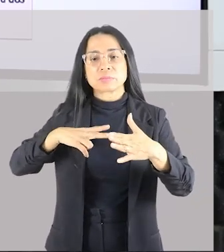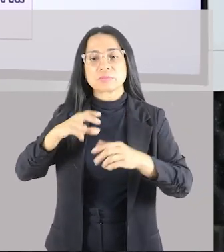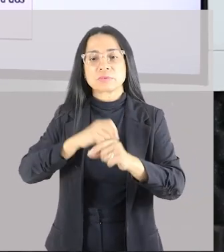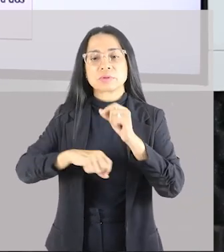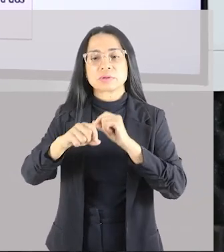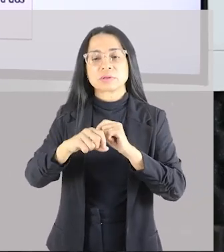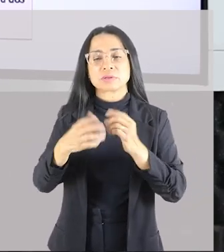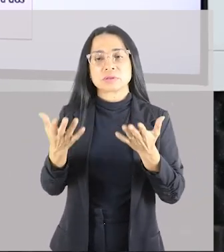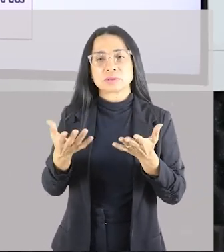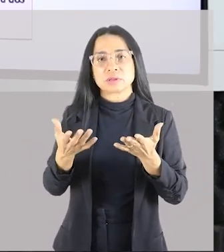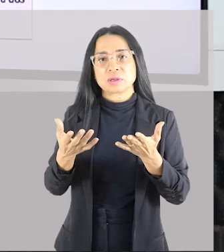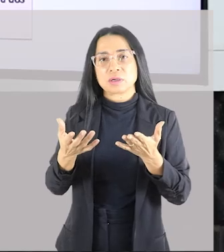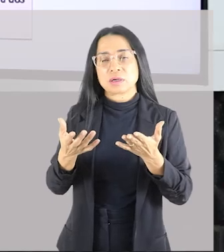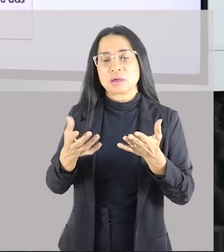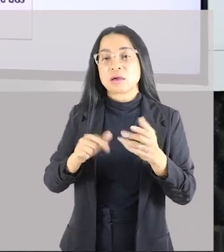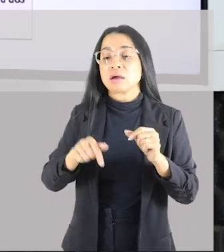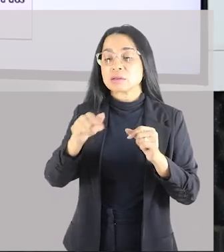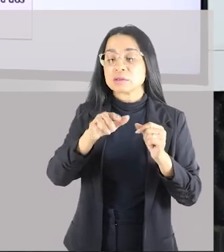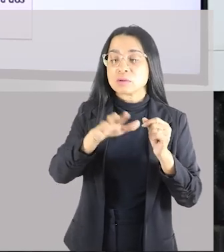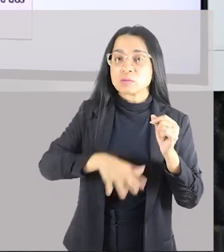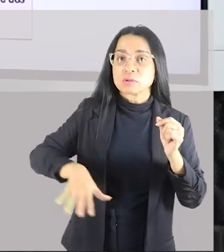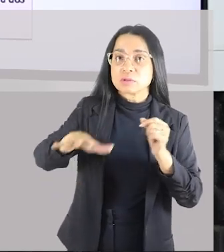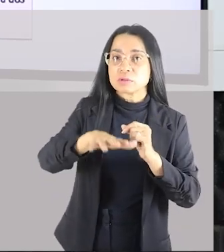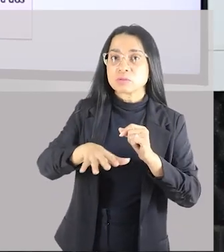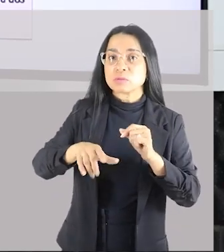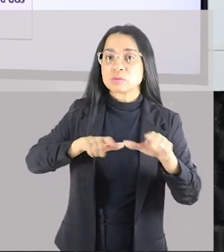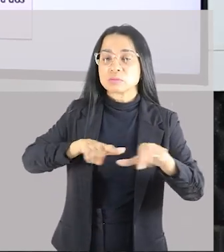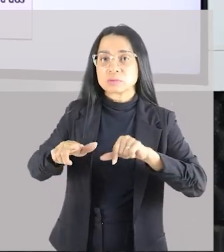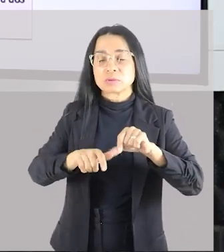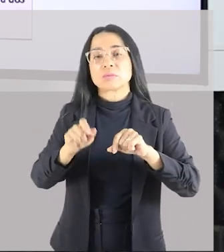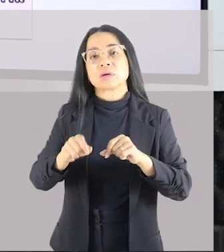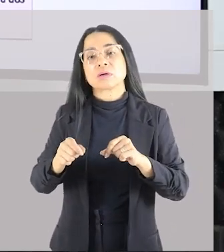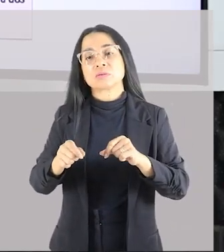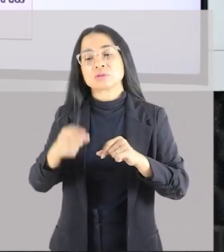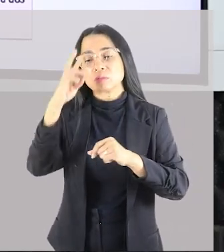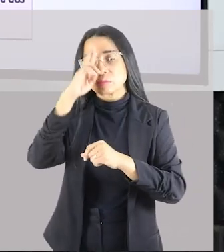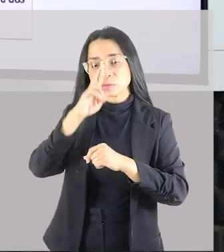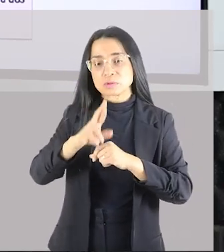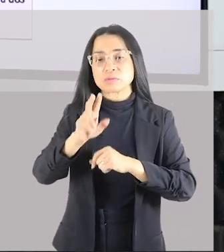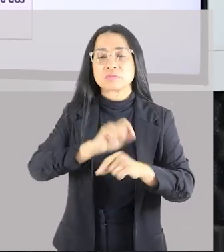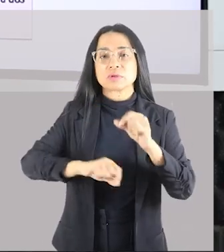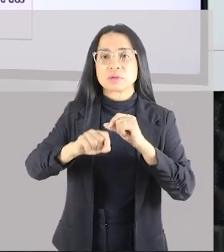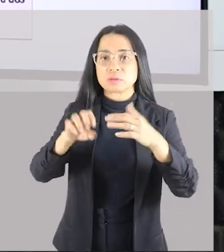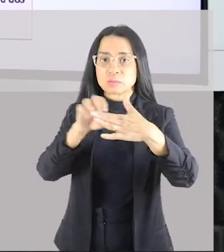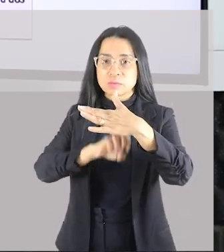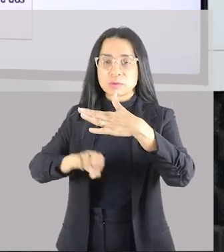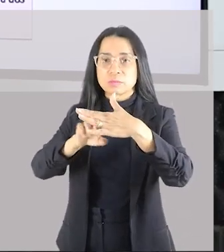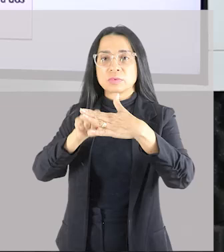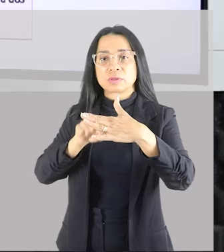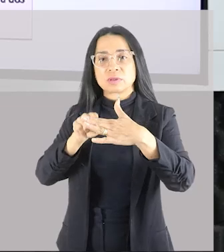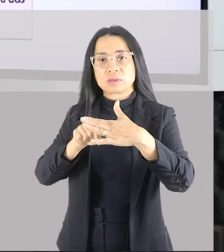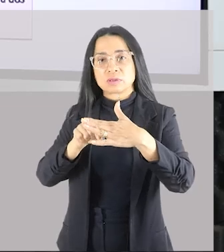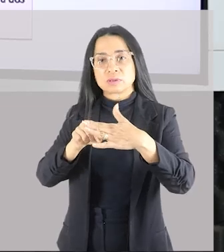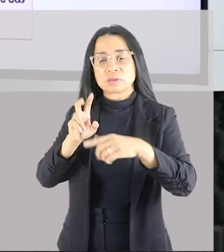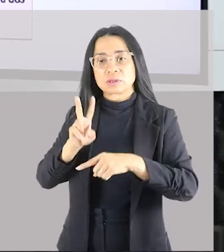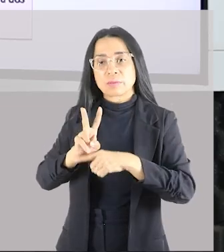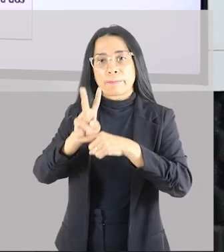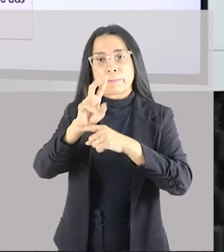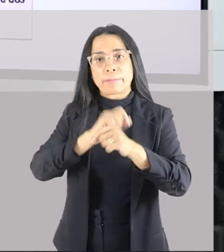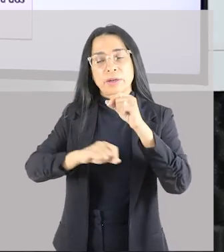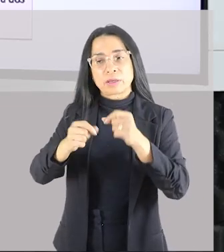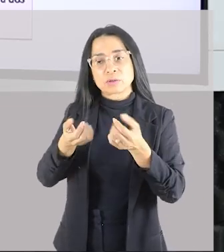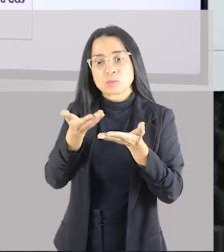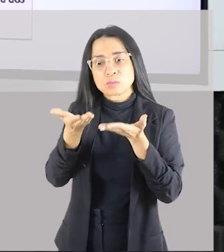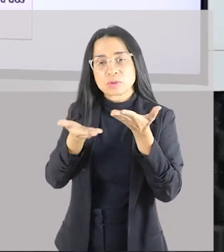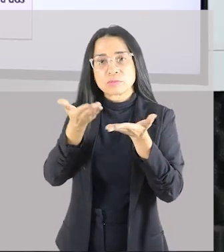setores de serviço, eles estão ali sendo comandados por empresas que prestam esse